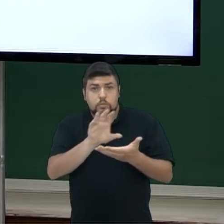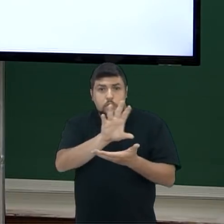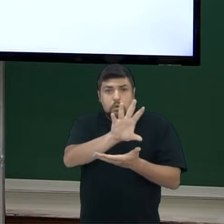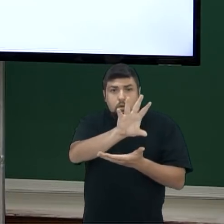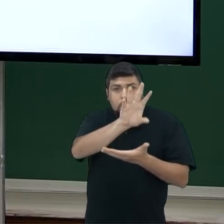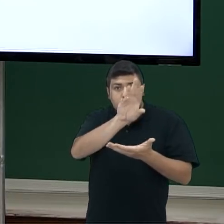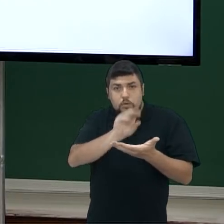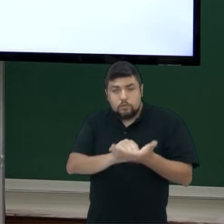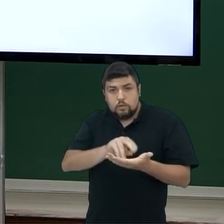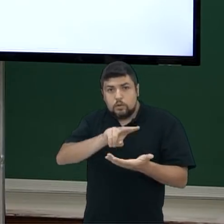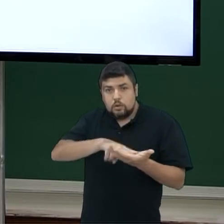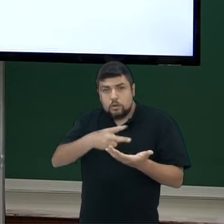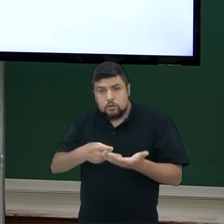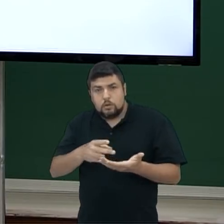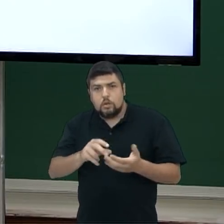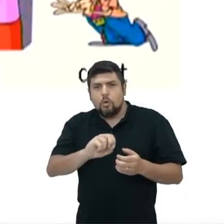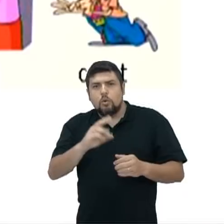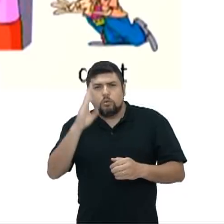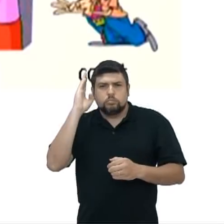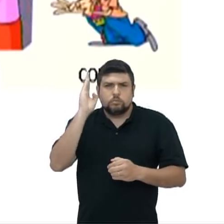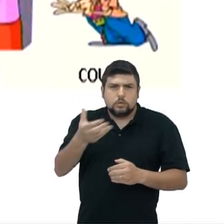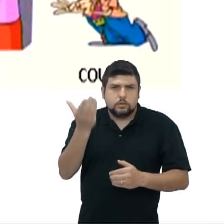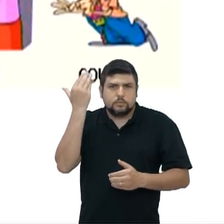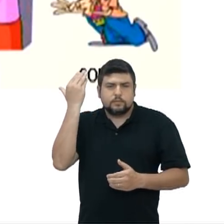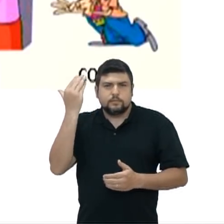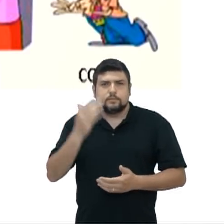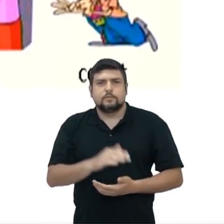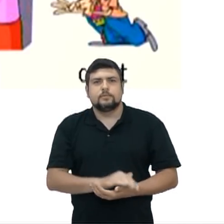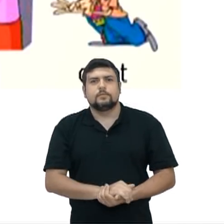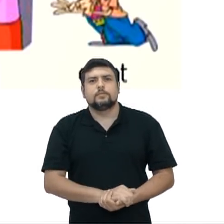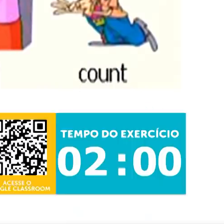ou você já pode ir direto para o passado. Vamos lá? Let's go!